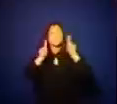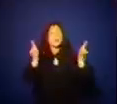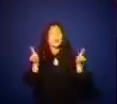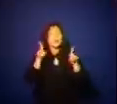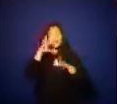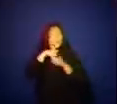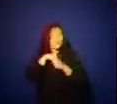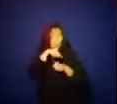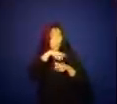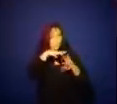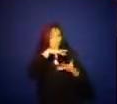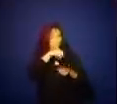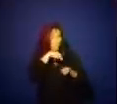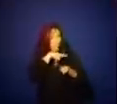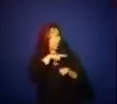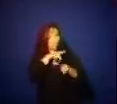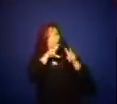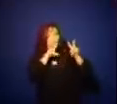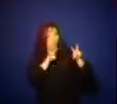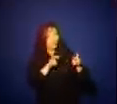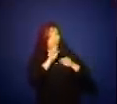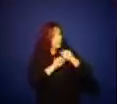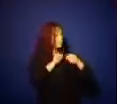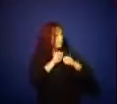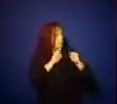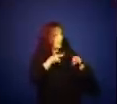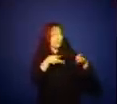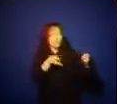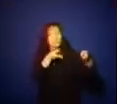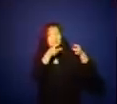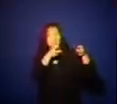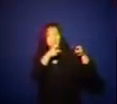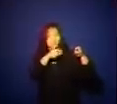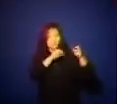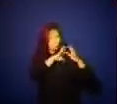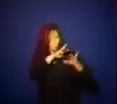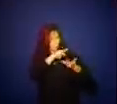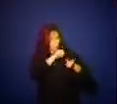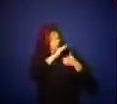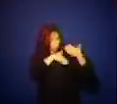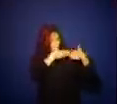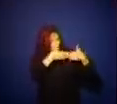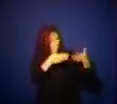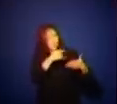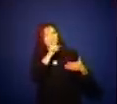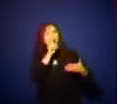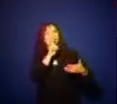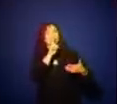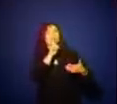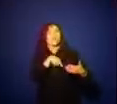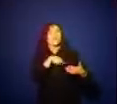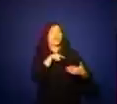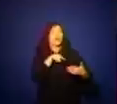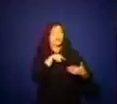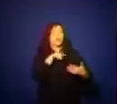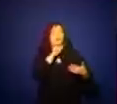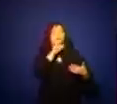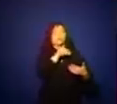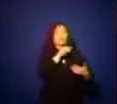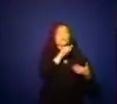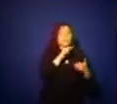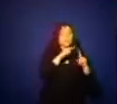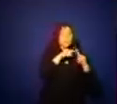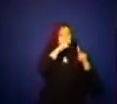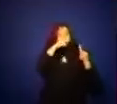no mundo desenvolvido que é bom mas existe uma percepção de que o mundo desenvolvido foi porque o i depois aumentou um pouco o